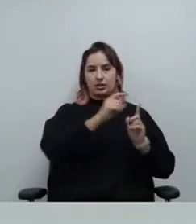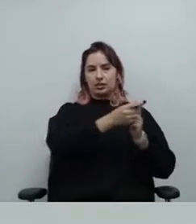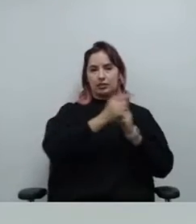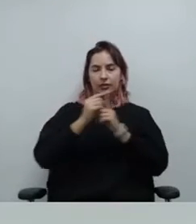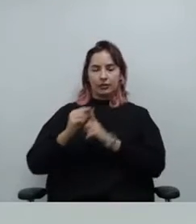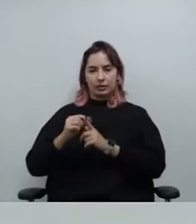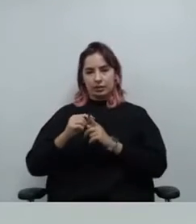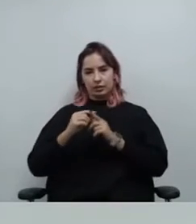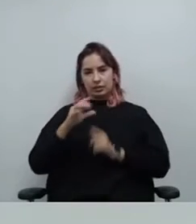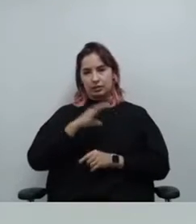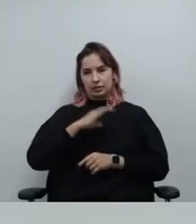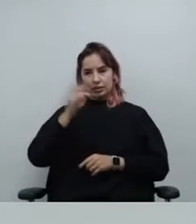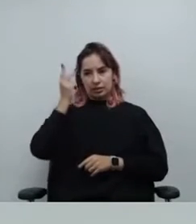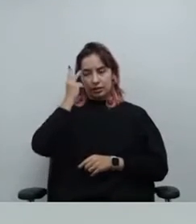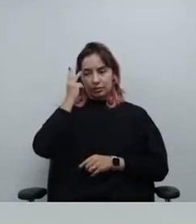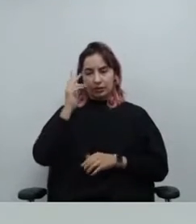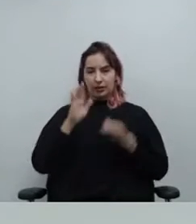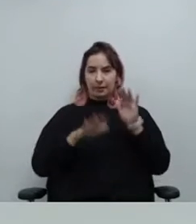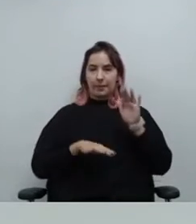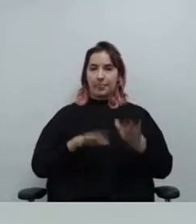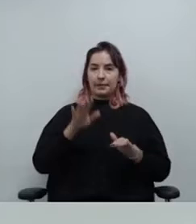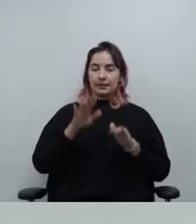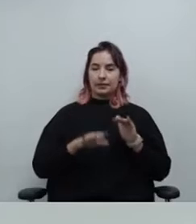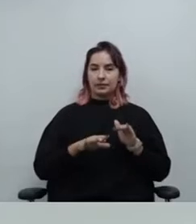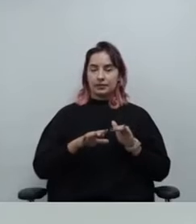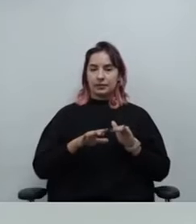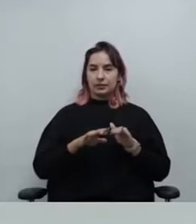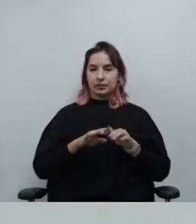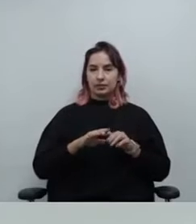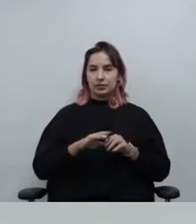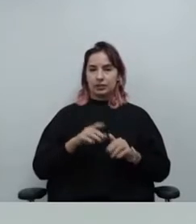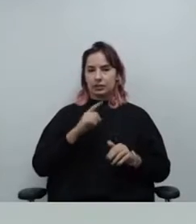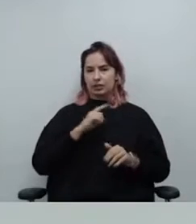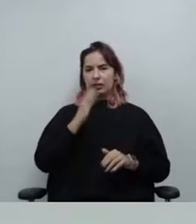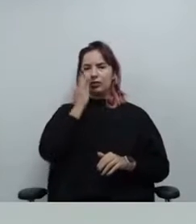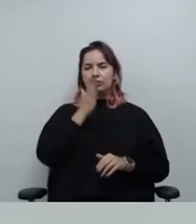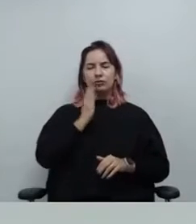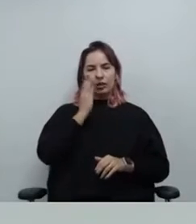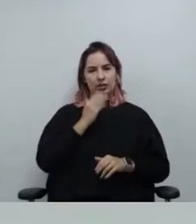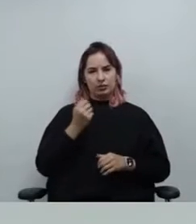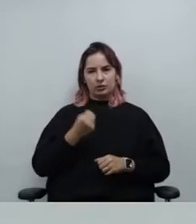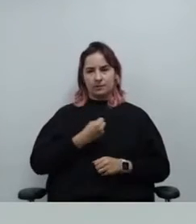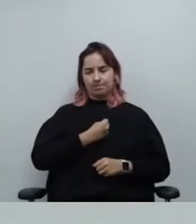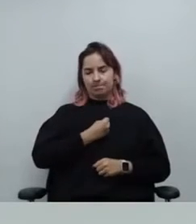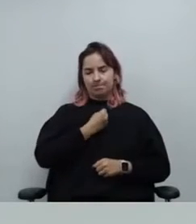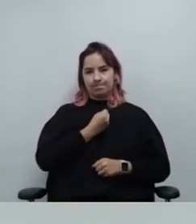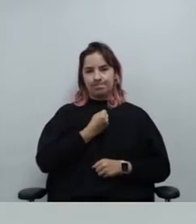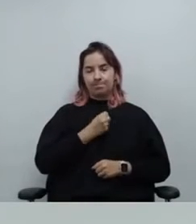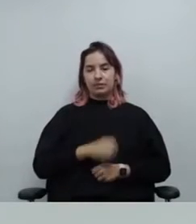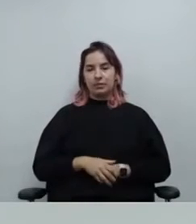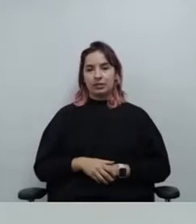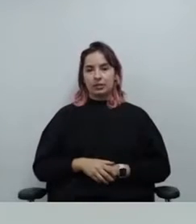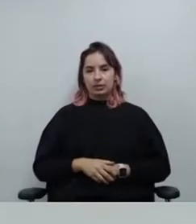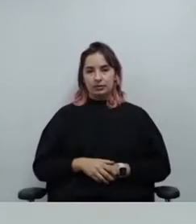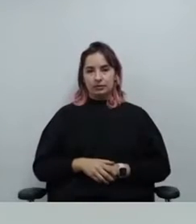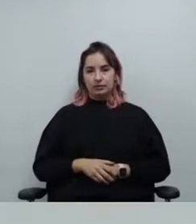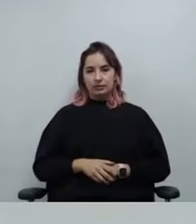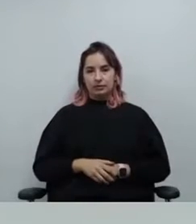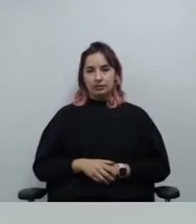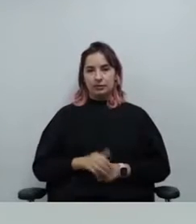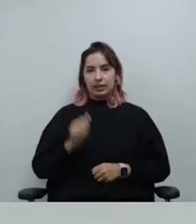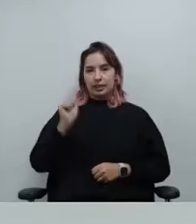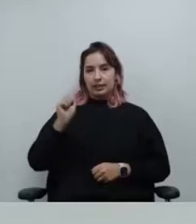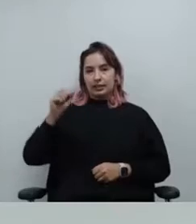Paulo. Muitas vezes, ela é fruto de um discurso de ódio. E é nesse sentido que a ANTRA,